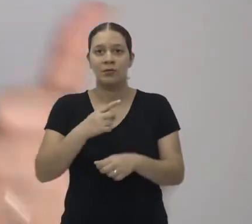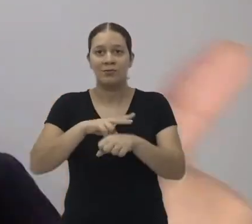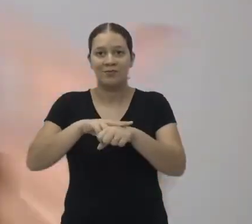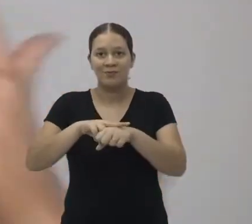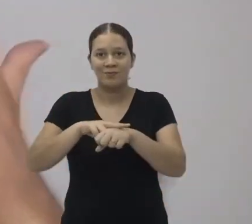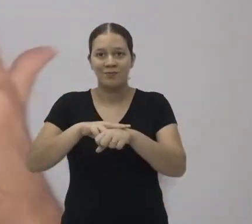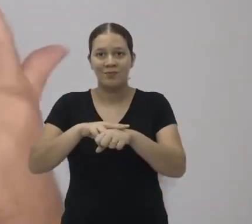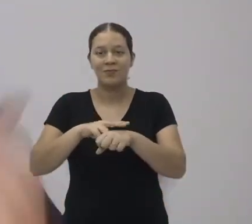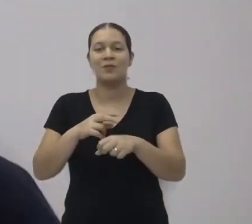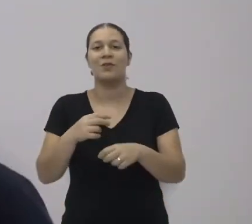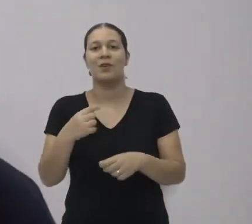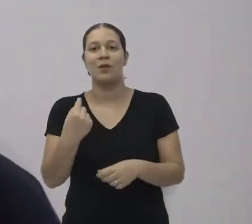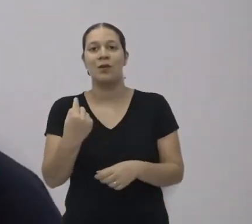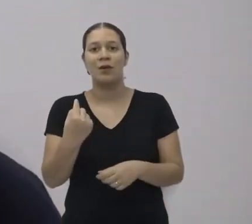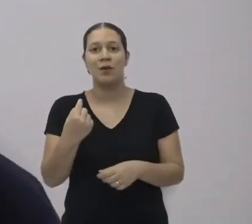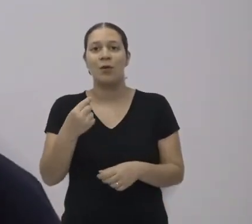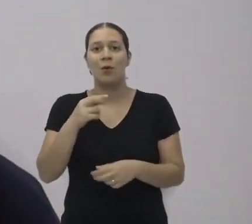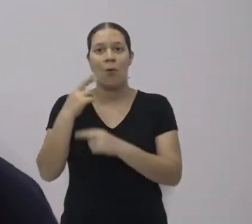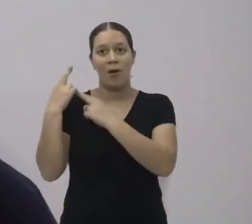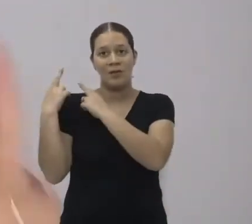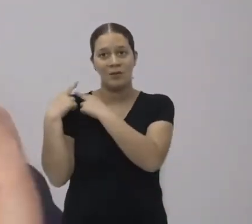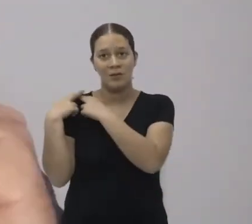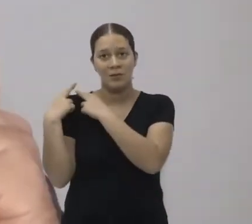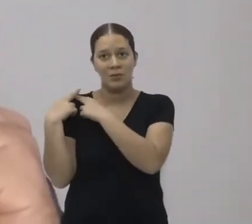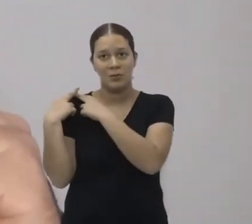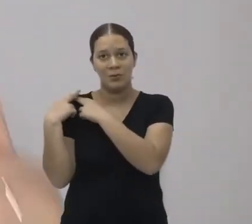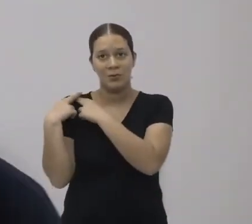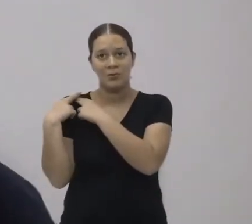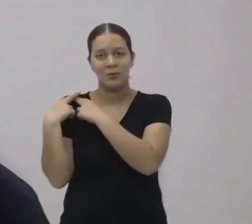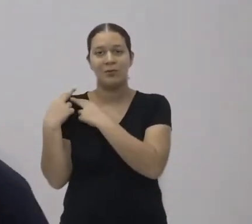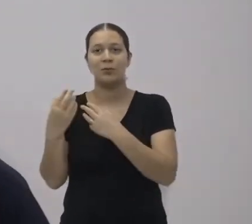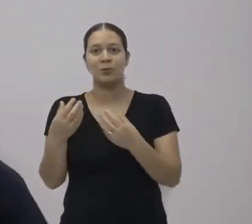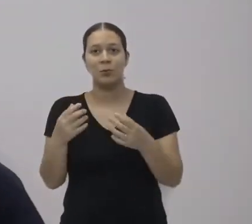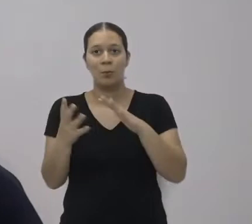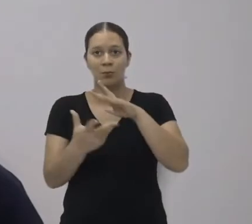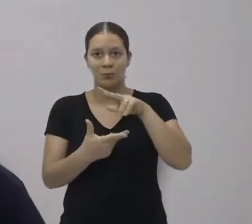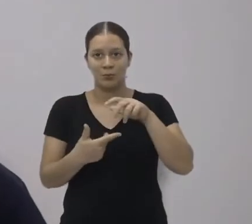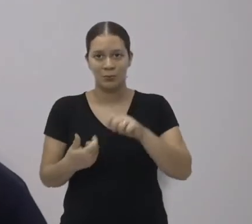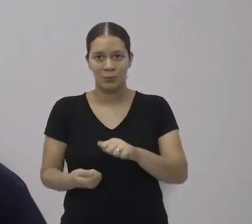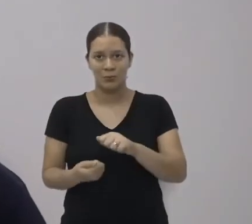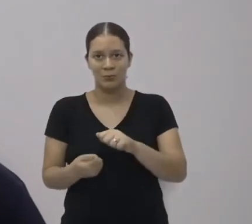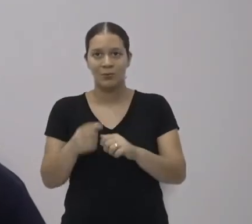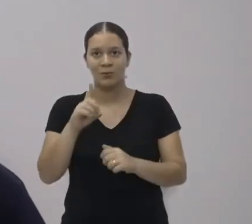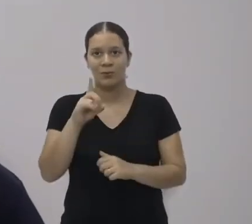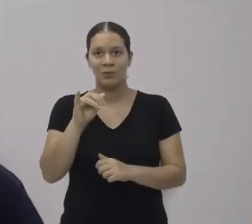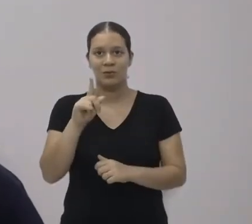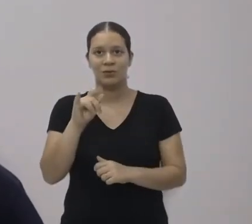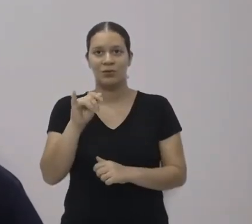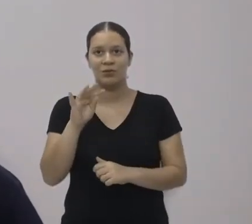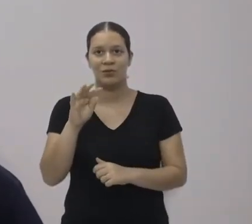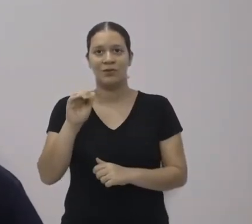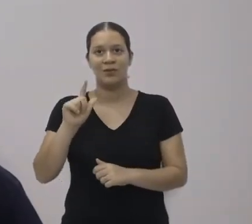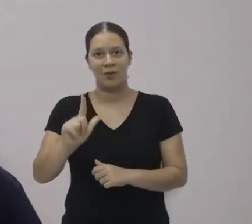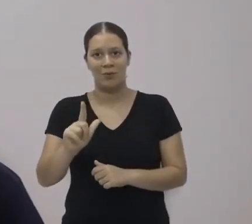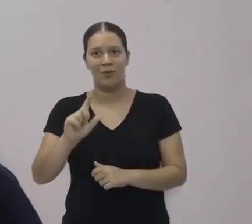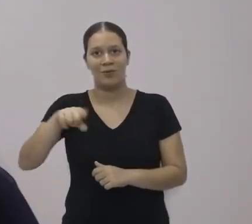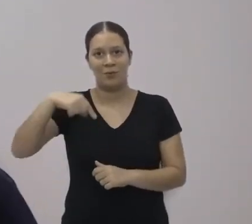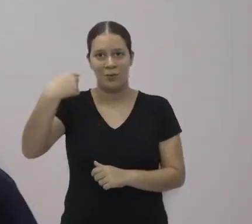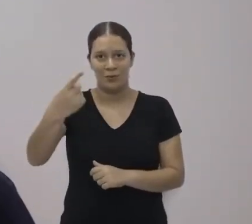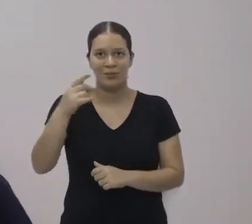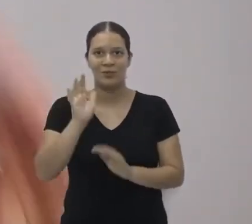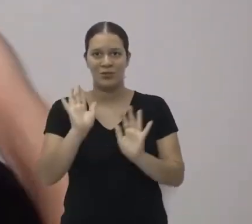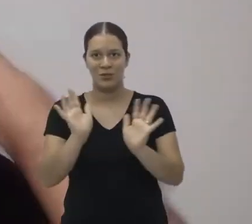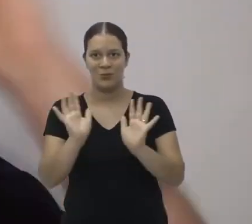analisar e participar de maneira ativa e com responsabilidade no mundo digital. Tá bom? Até